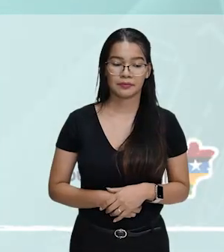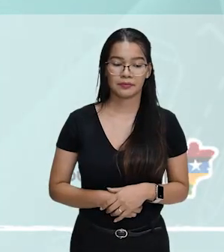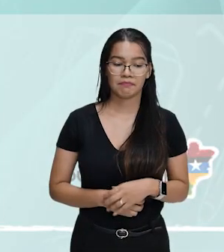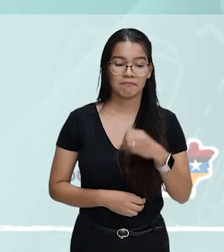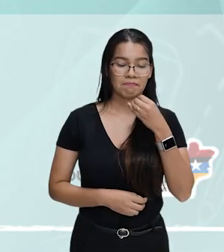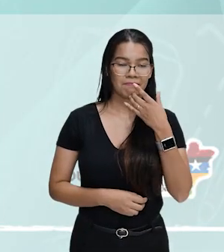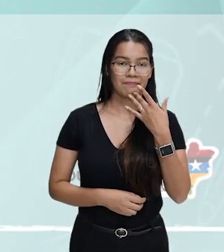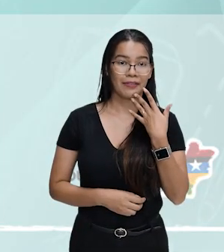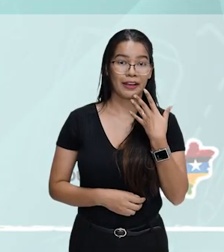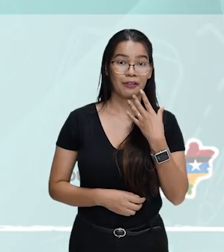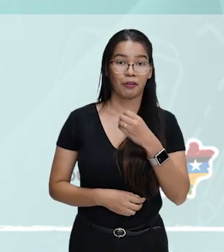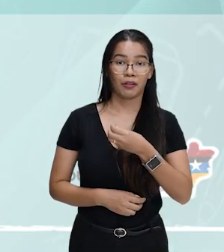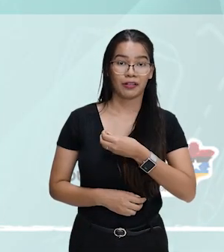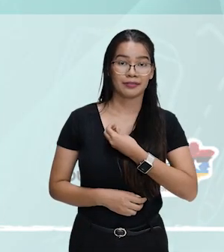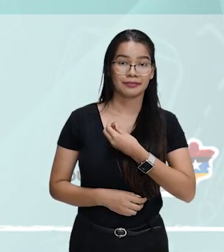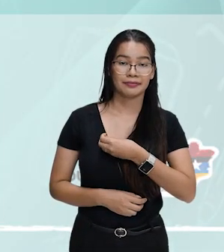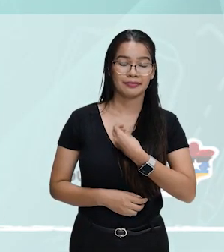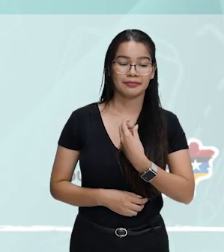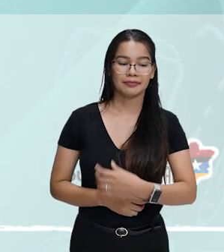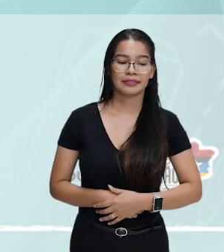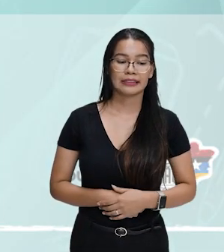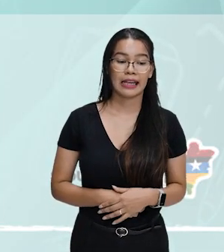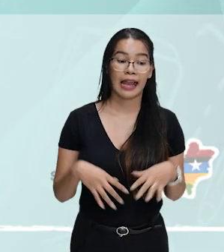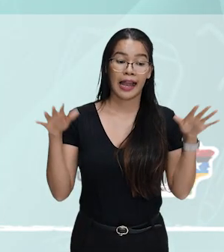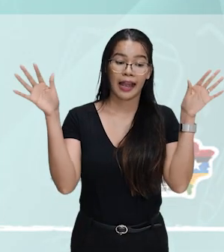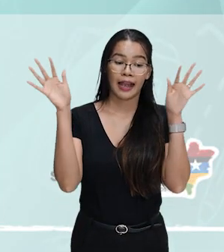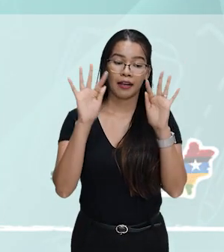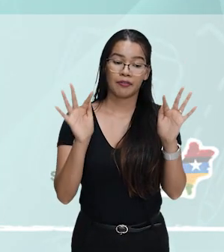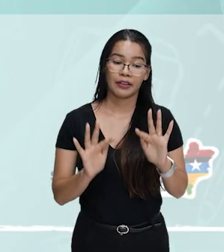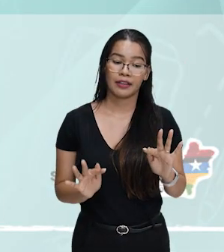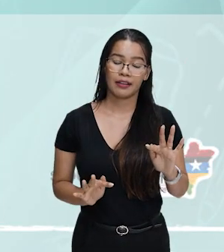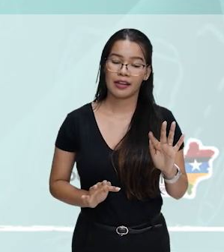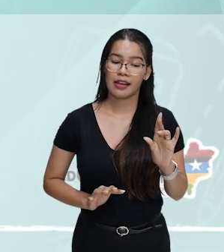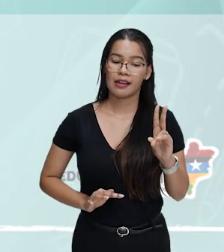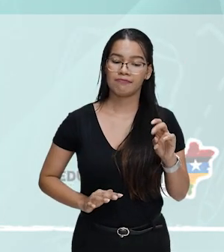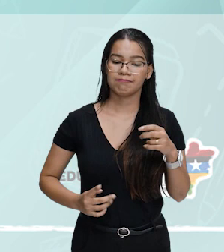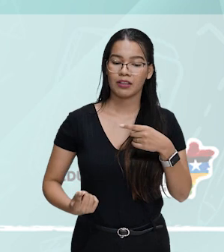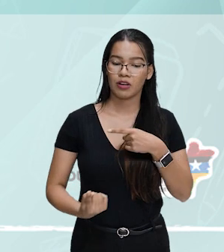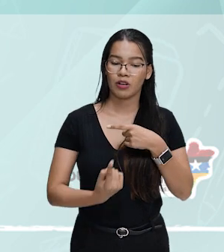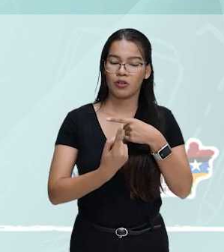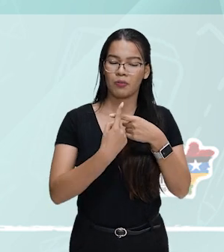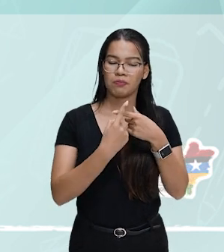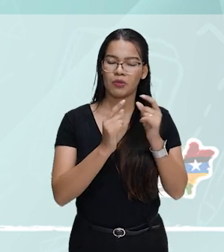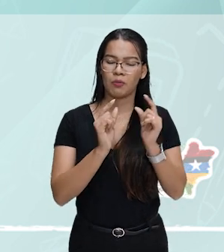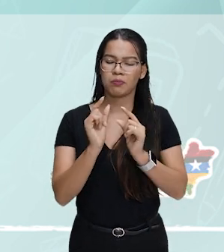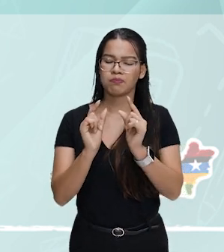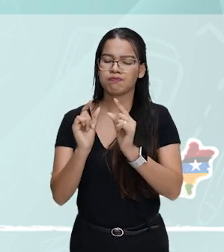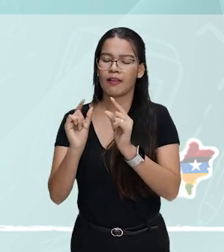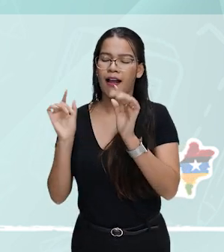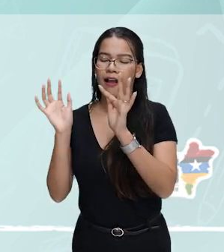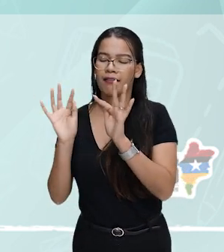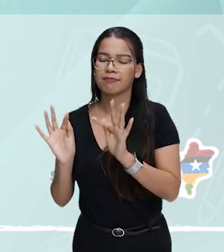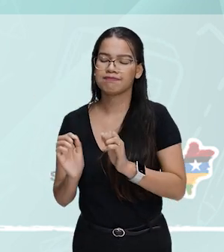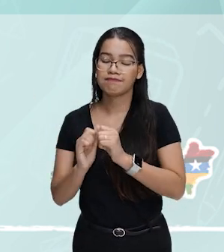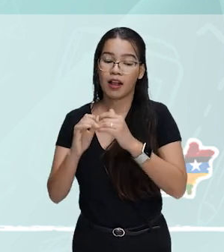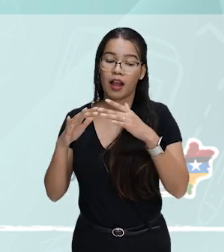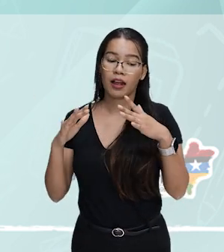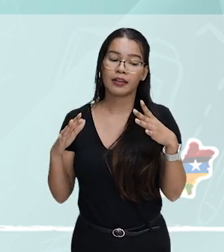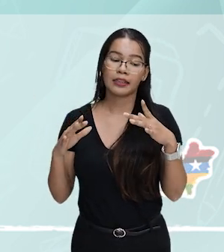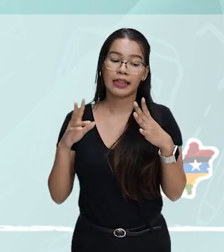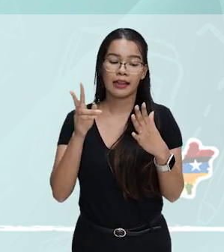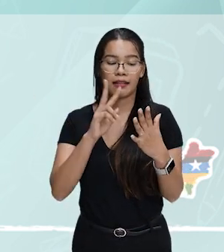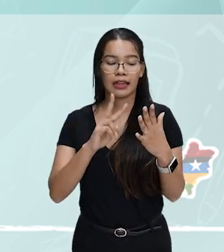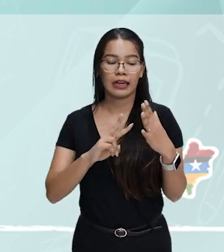bem com a vida. A felicidade é a soma das pequenas felicidades. Li